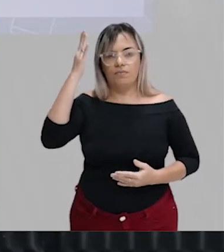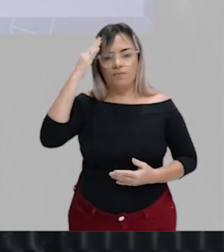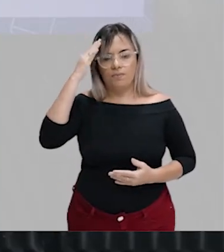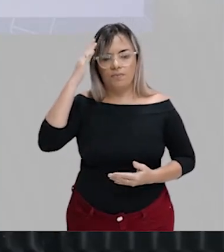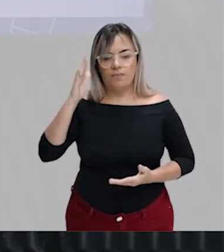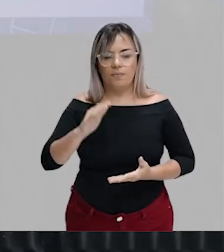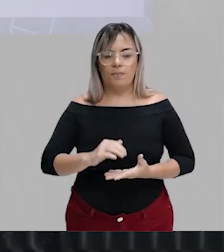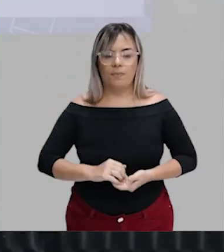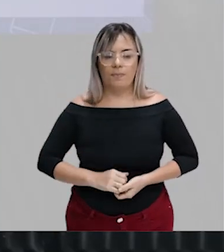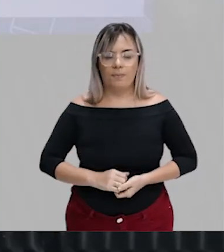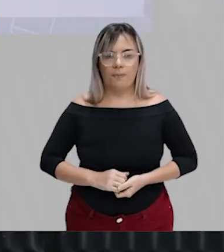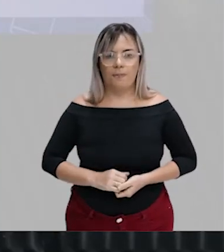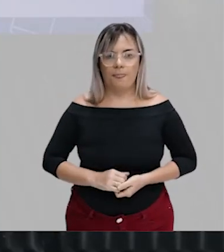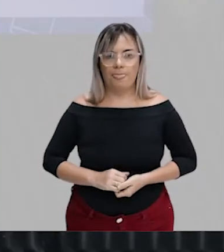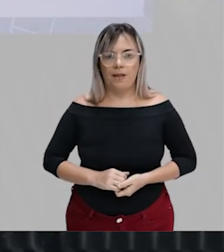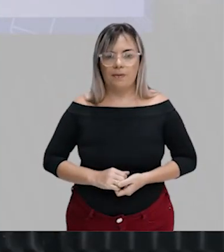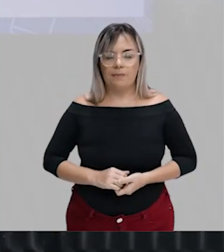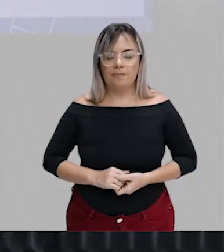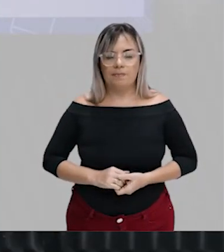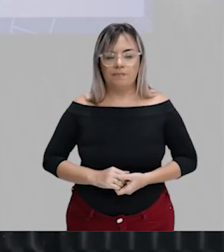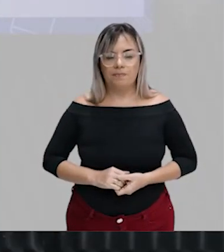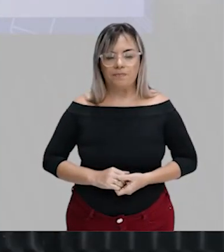seguinte.